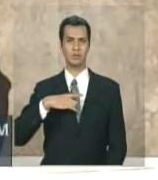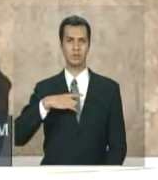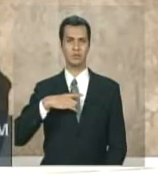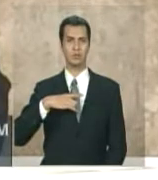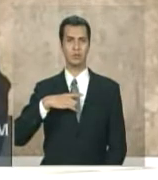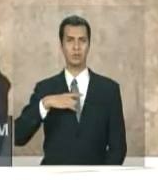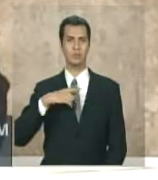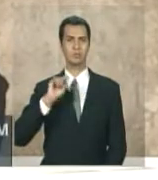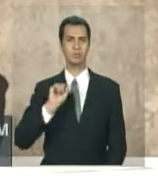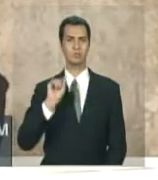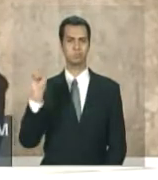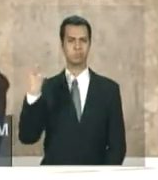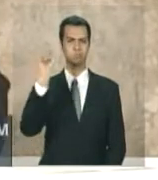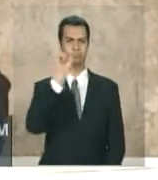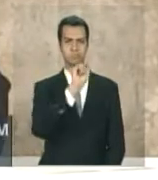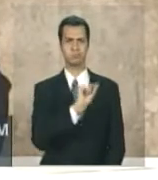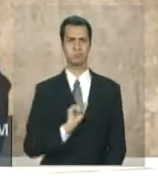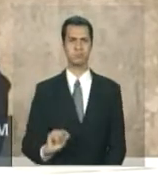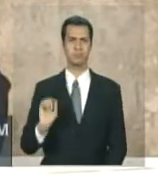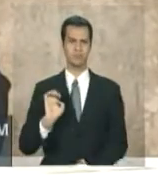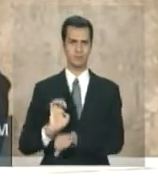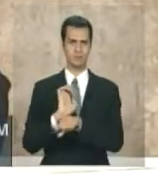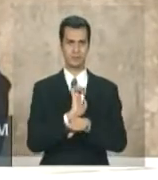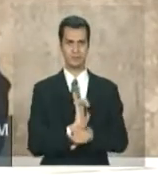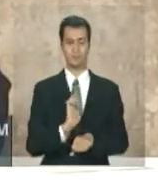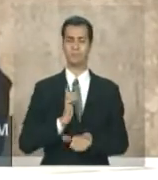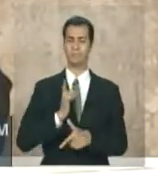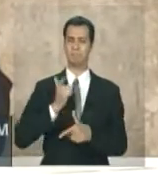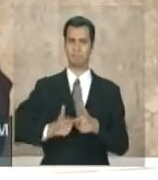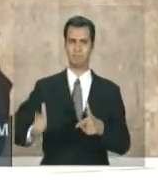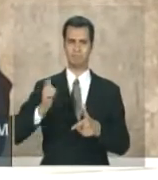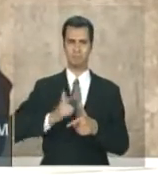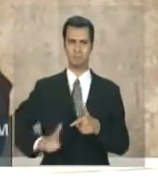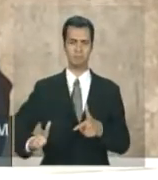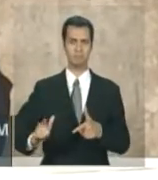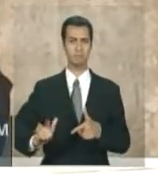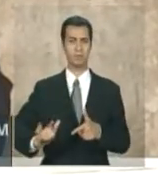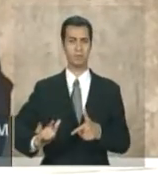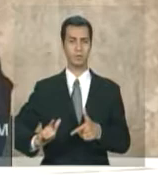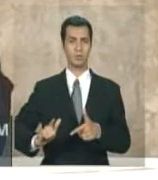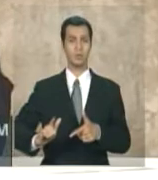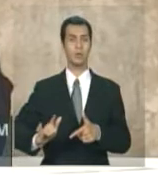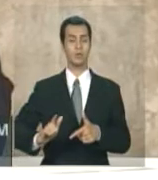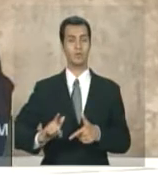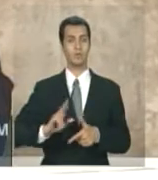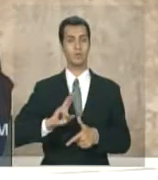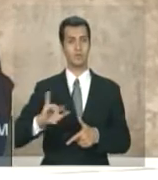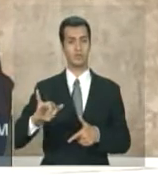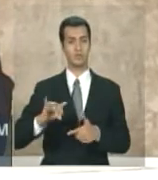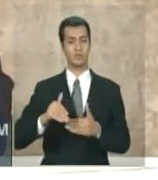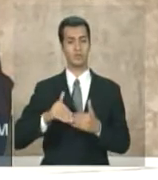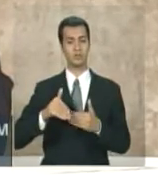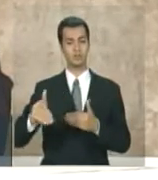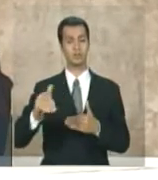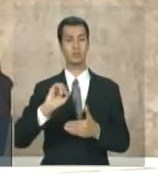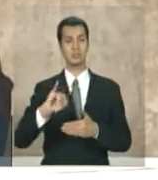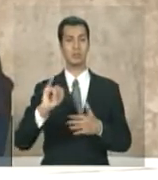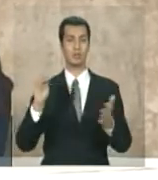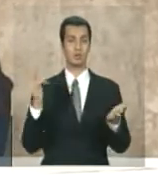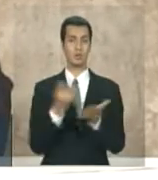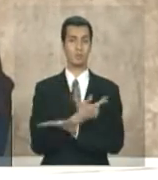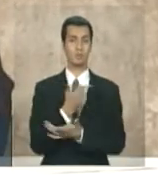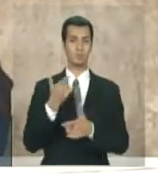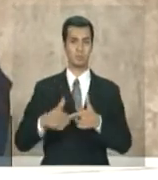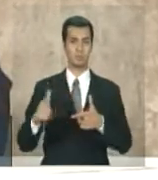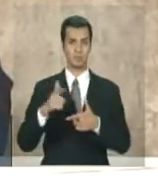nos estados que mais sofrem com desastres, né? Eles terão uma duração enquanto o desastre persistir,